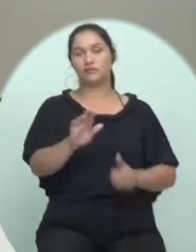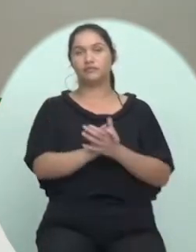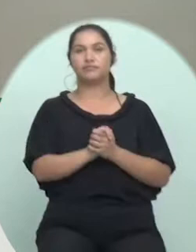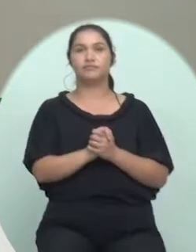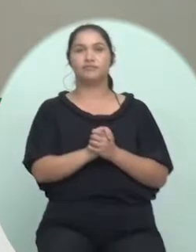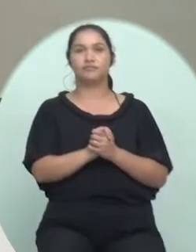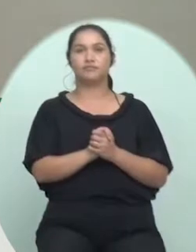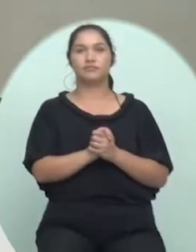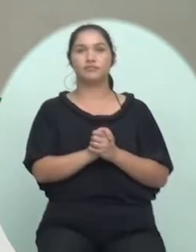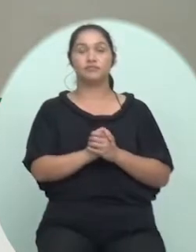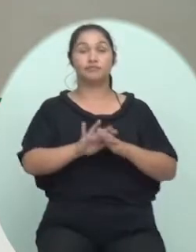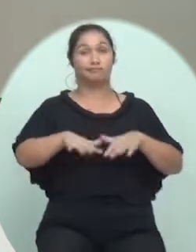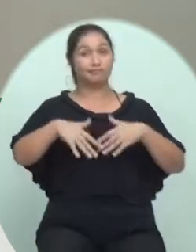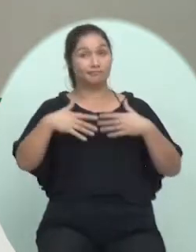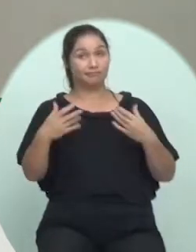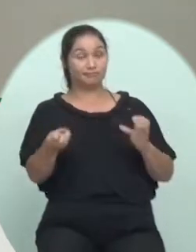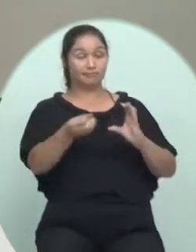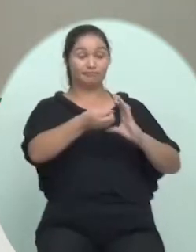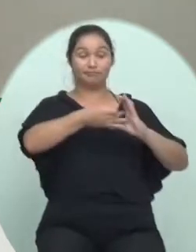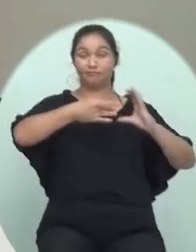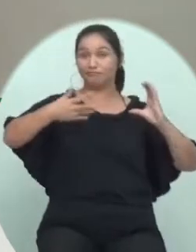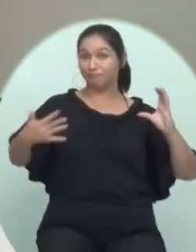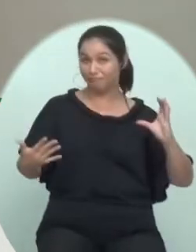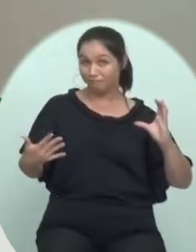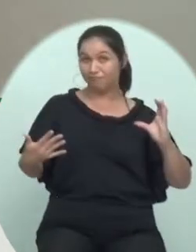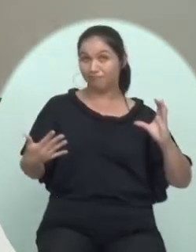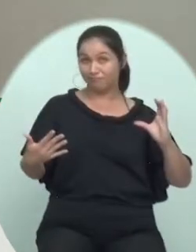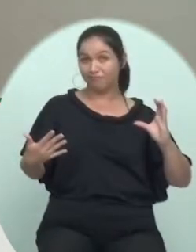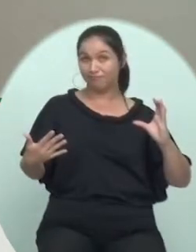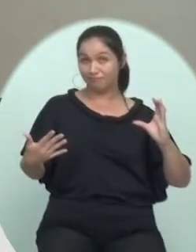Essas são as características